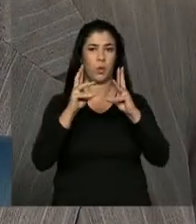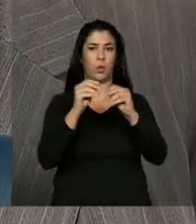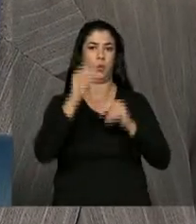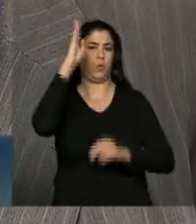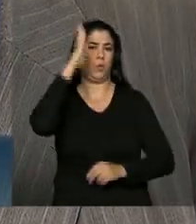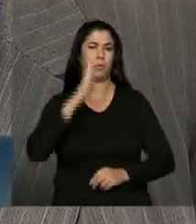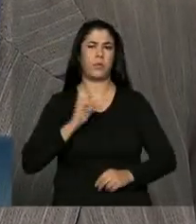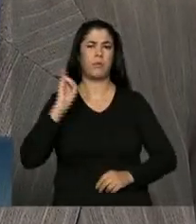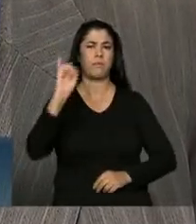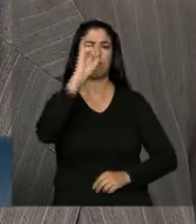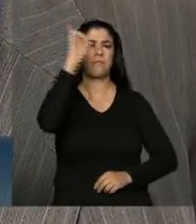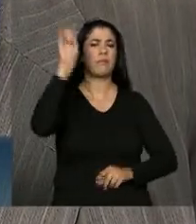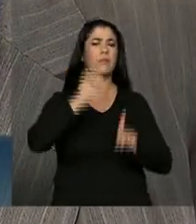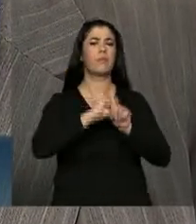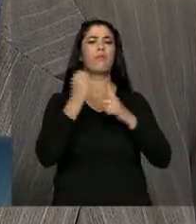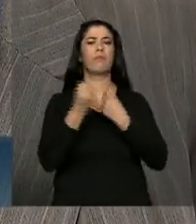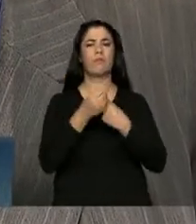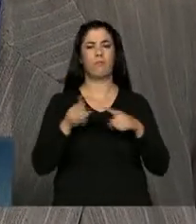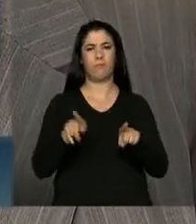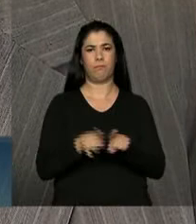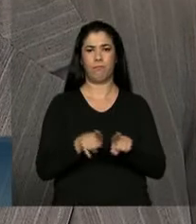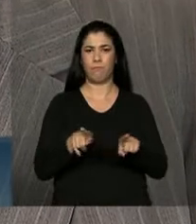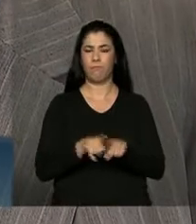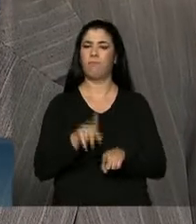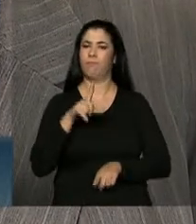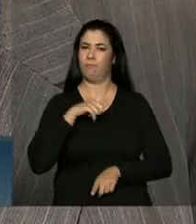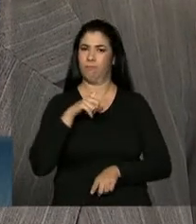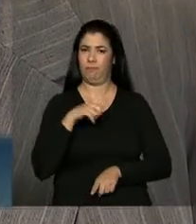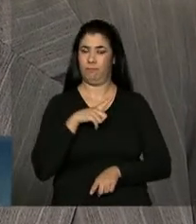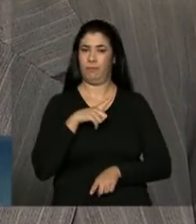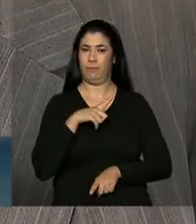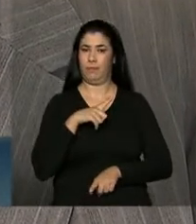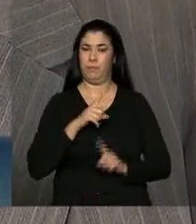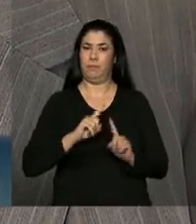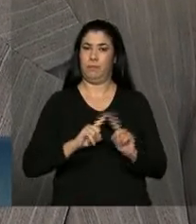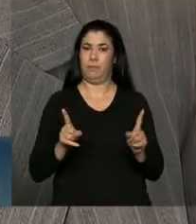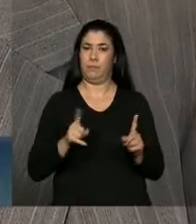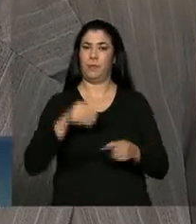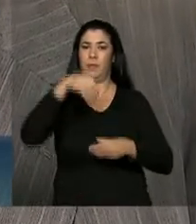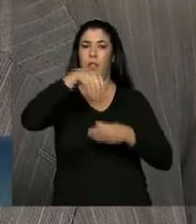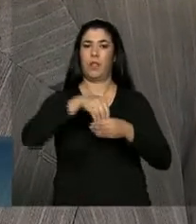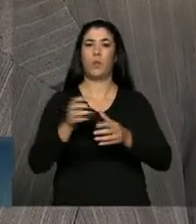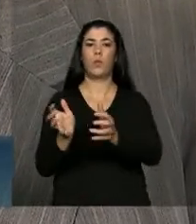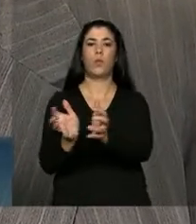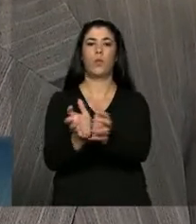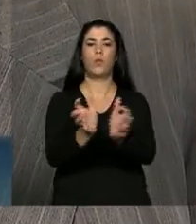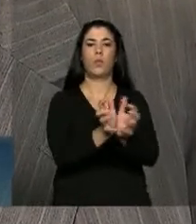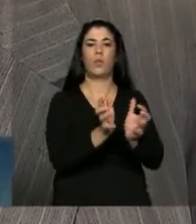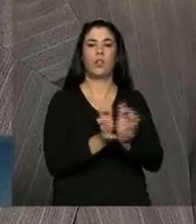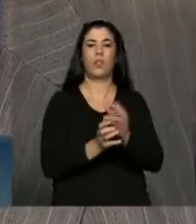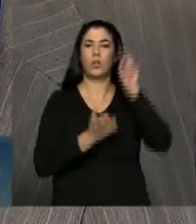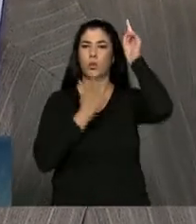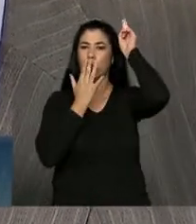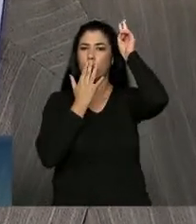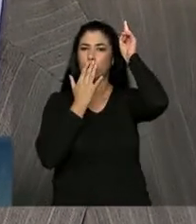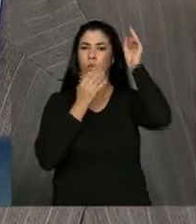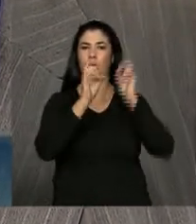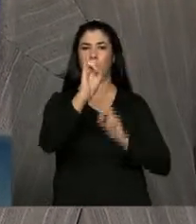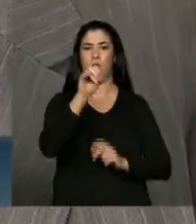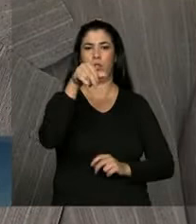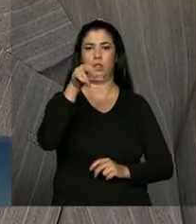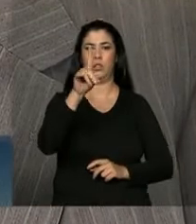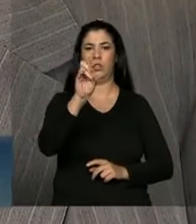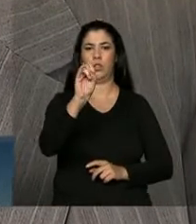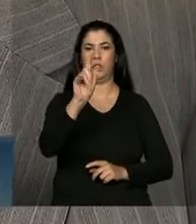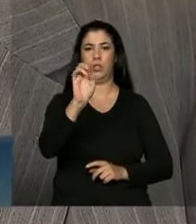Brasil é de uma importância social gigantesca agora nas comunidades indígenas ela e